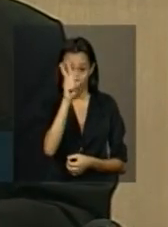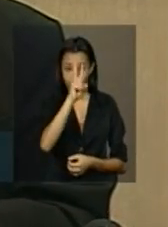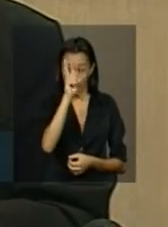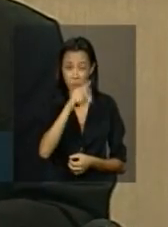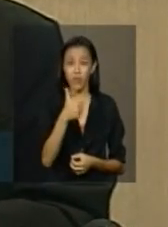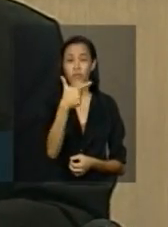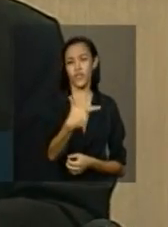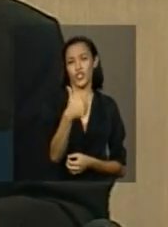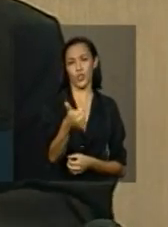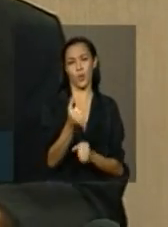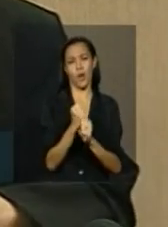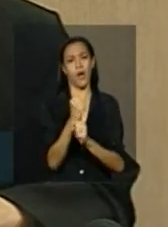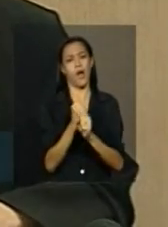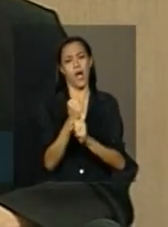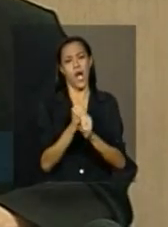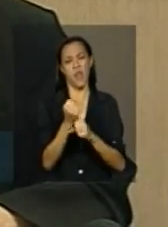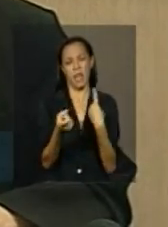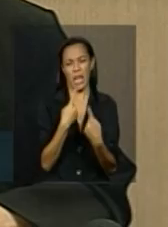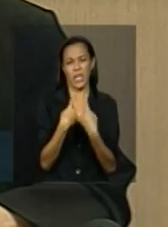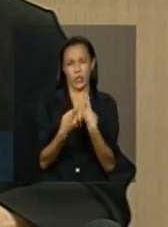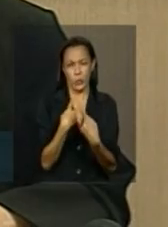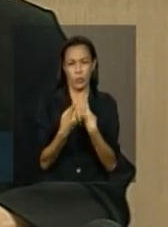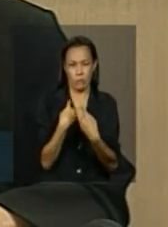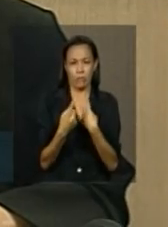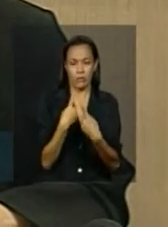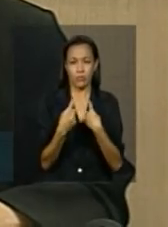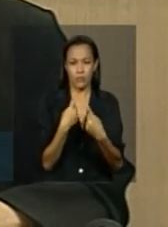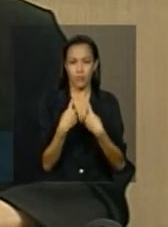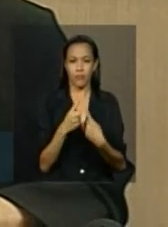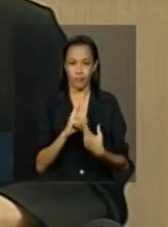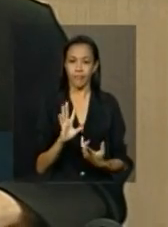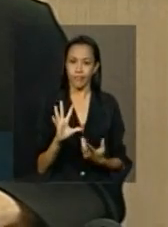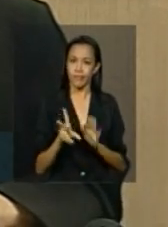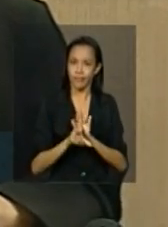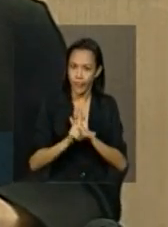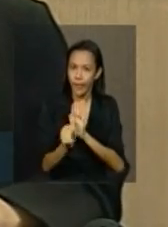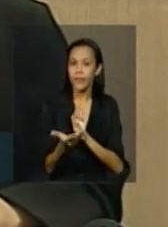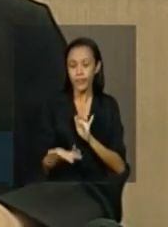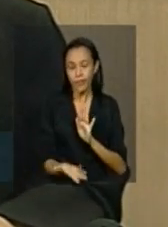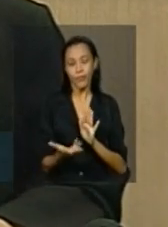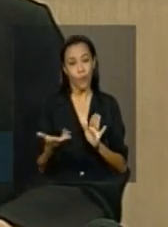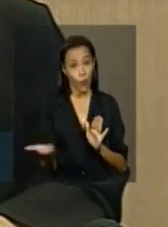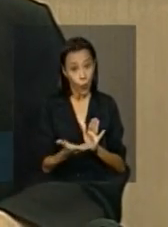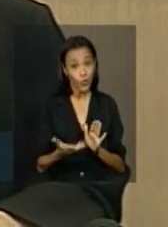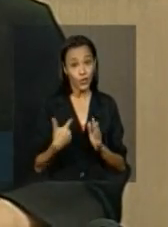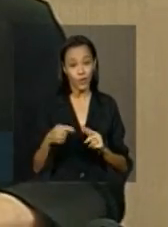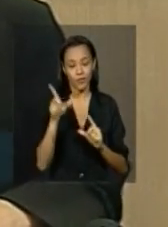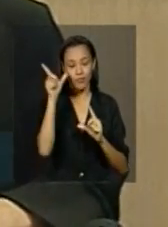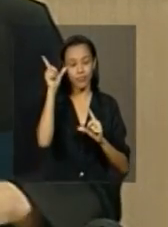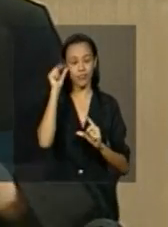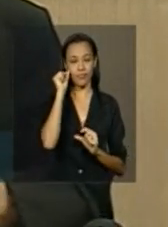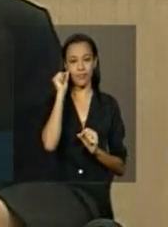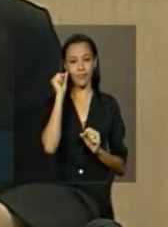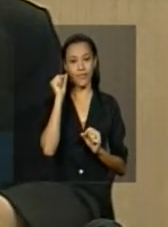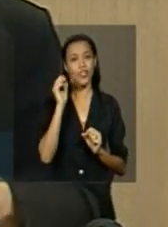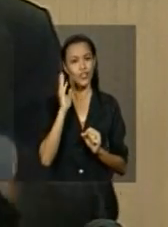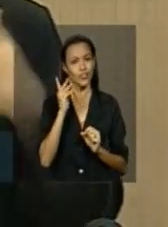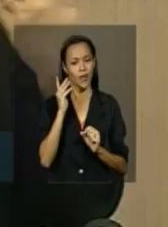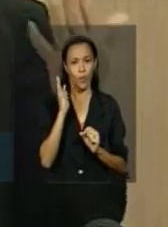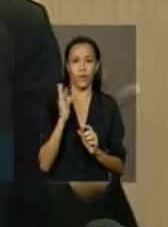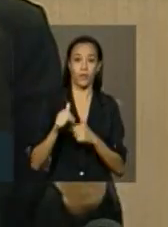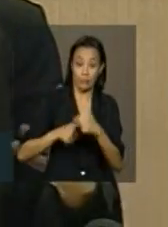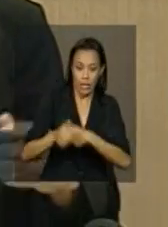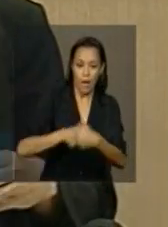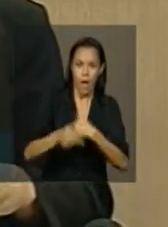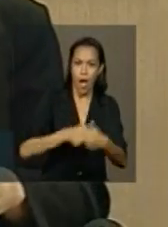levou 21 anos a o debate da da da da Lei então nós estamos agora tranquilos fiz tranquilos fizemos o nosso trabalho